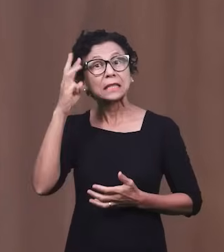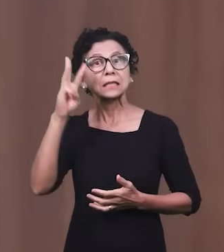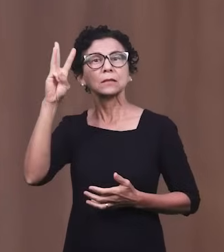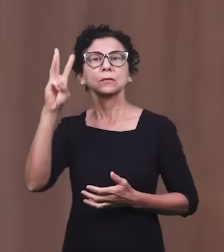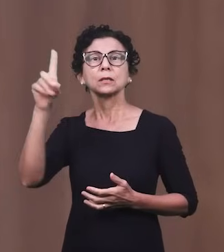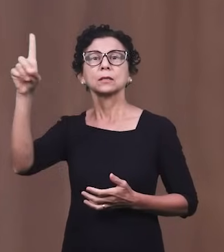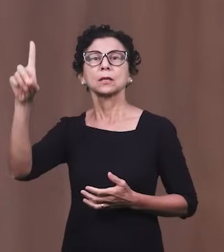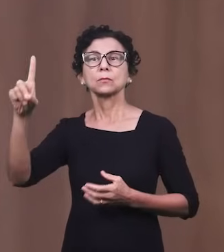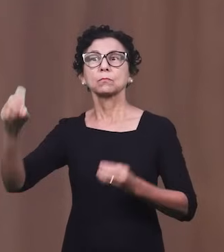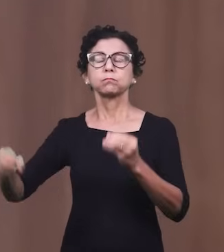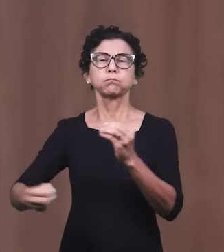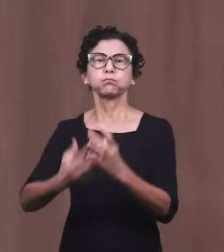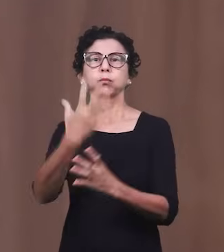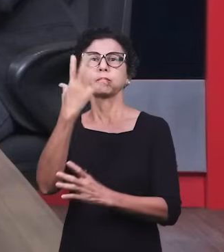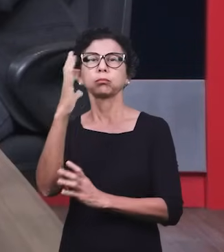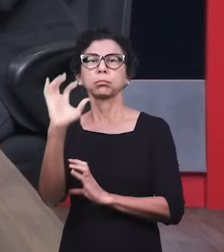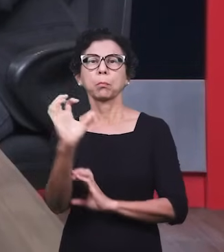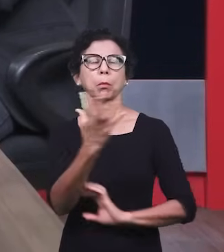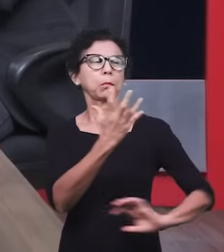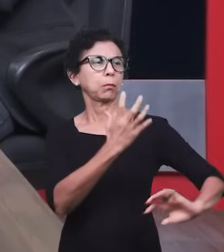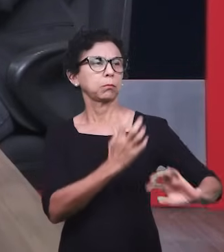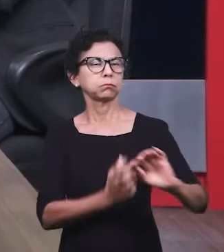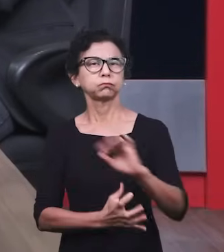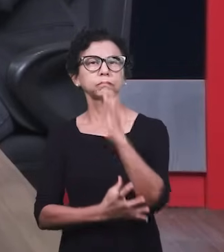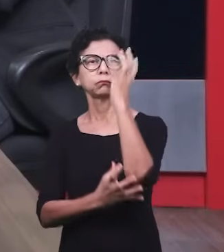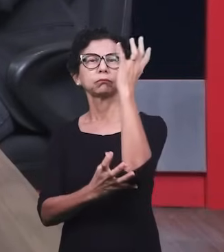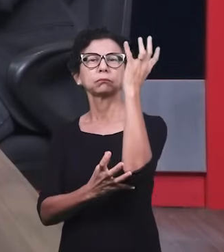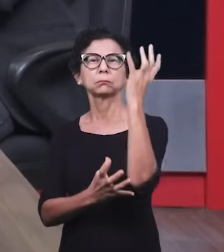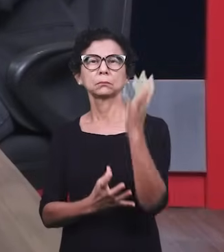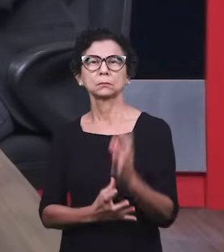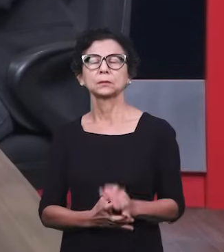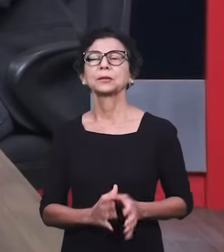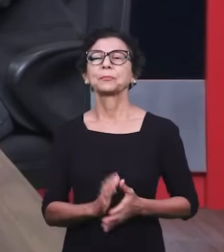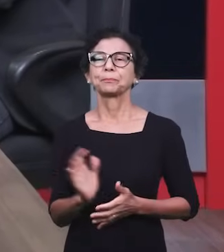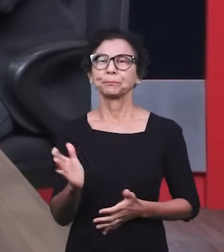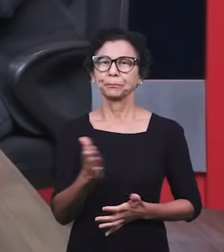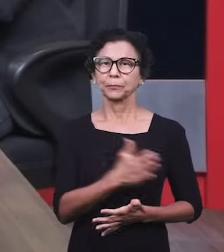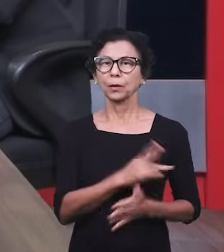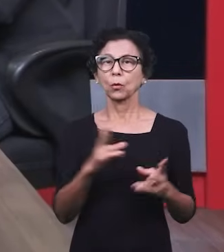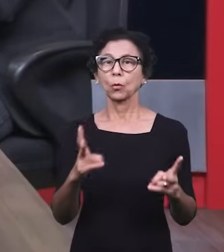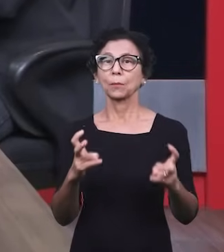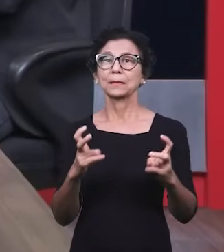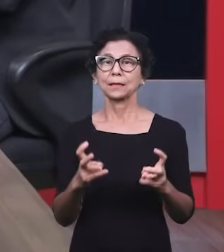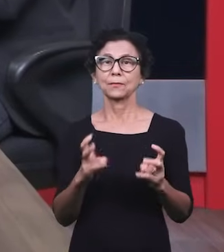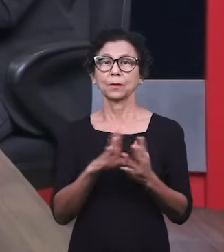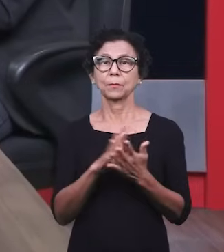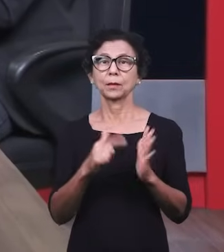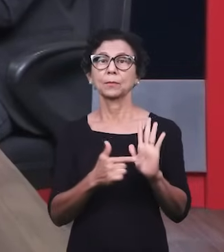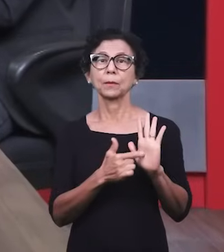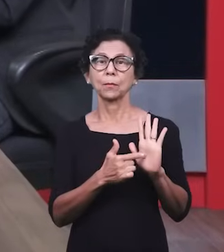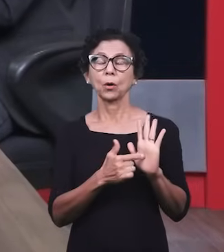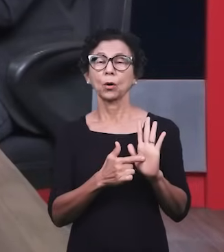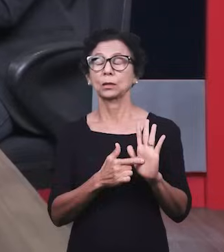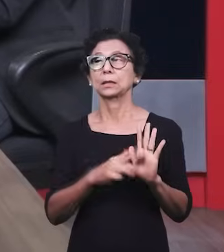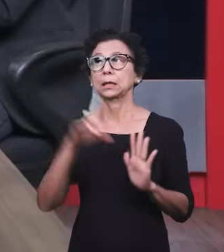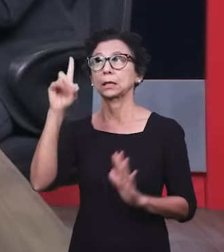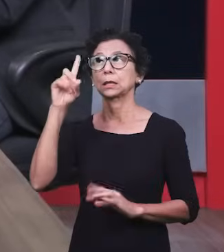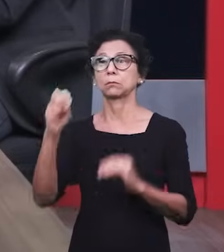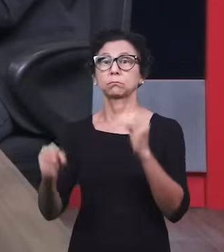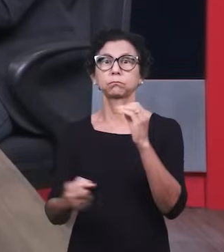plantas não é mesmo Sim a gente quando a gente pega a criação do nosso Deus nós vamos ver que Deus ele vai criando uma